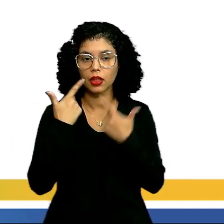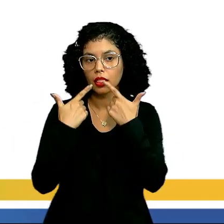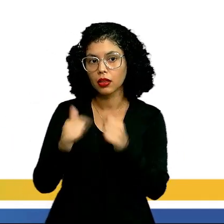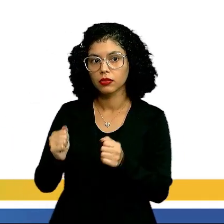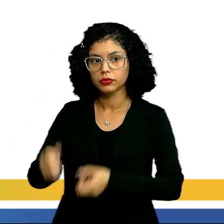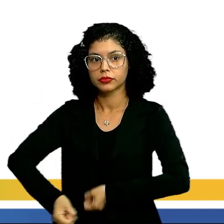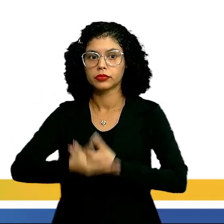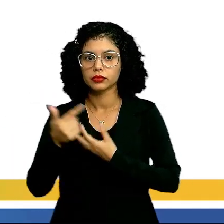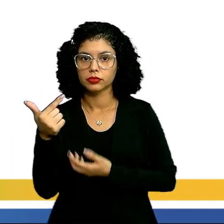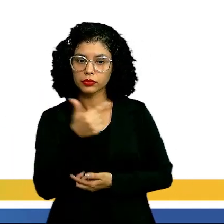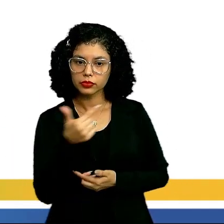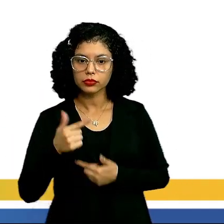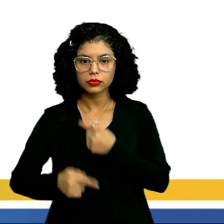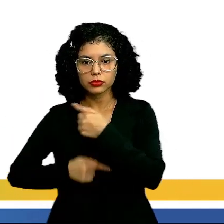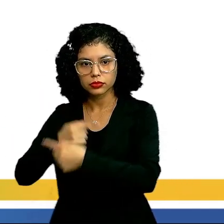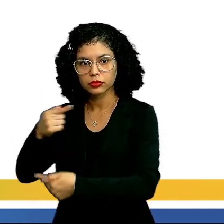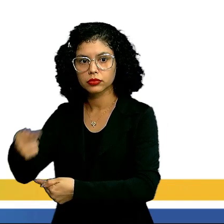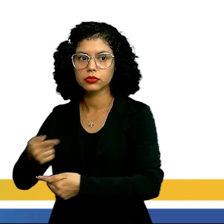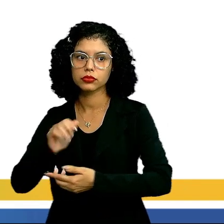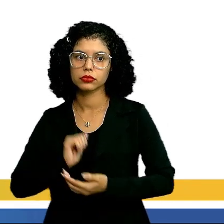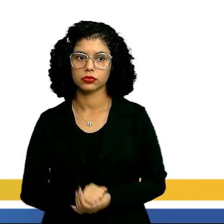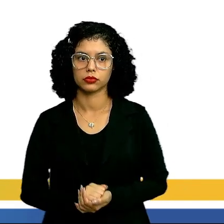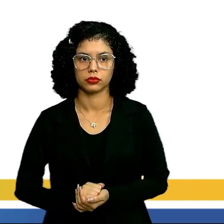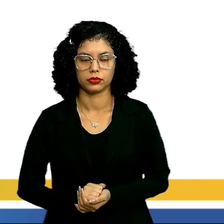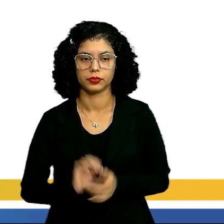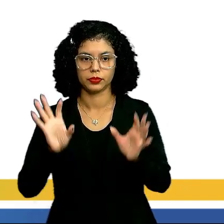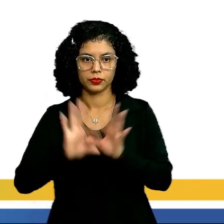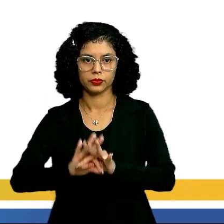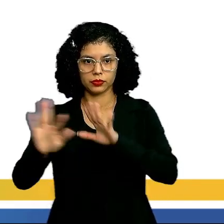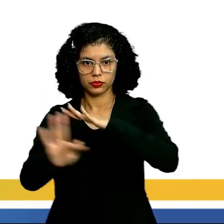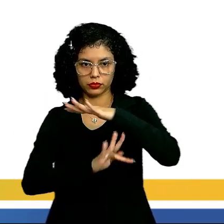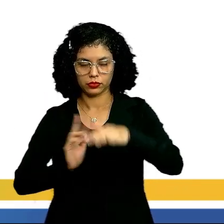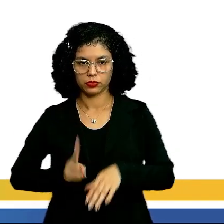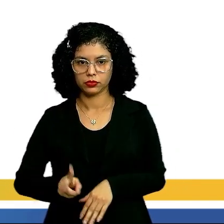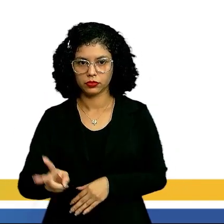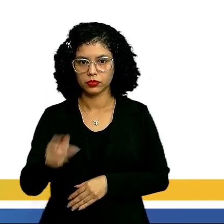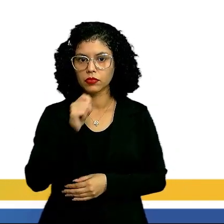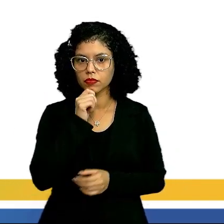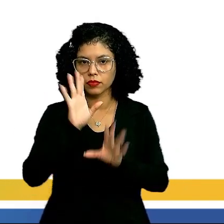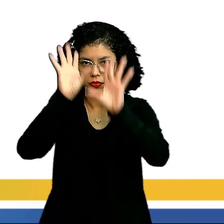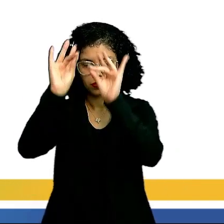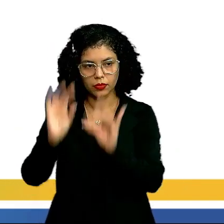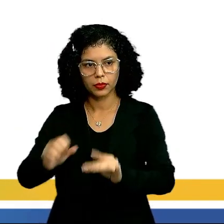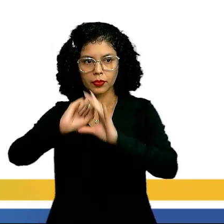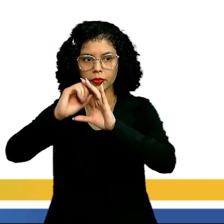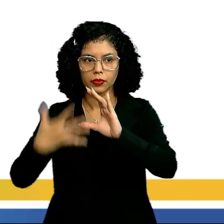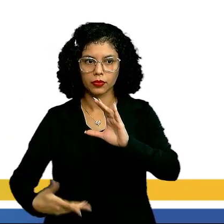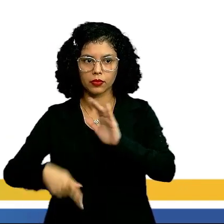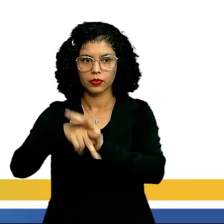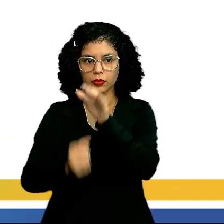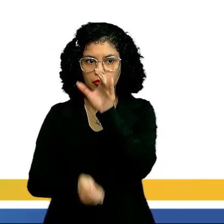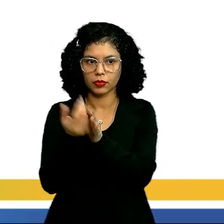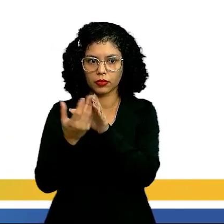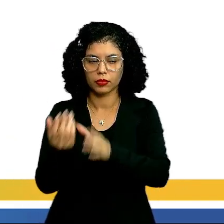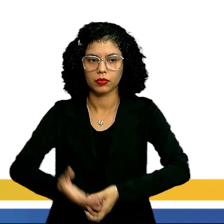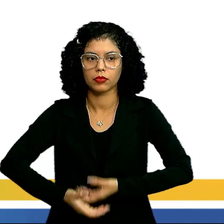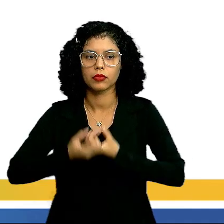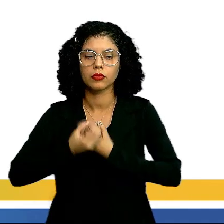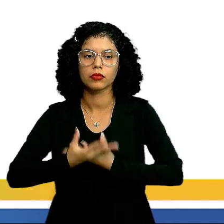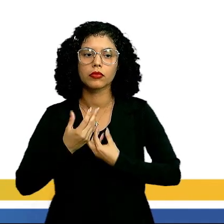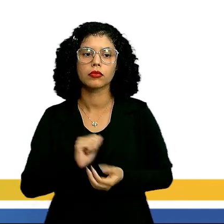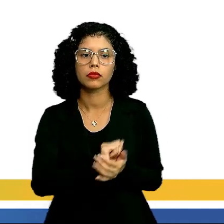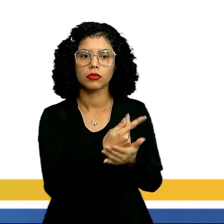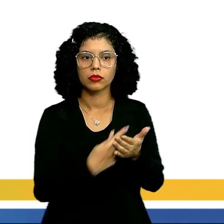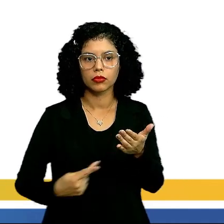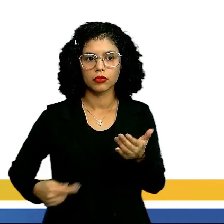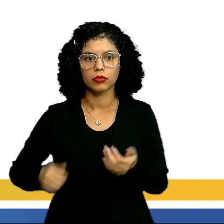da poesia, pessoal, embora a liberdade formal continue sendo um traço característico da produção